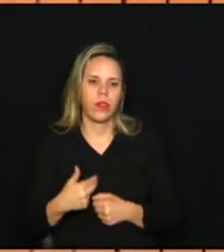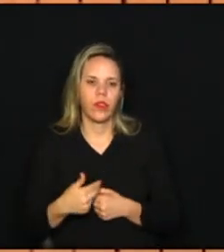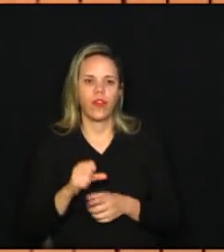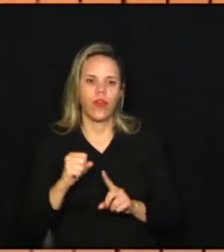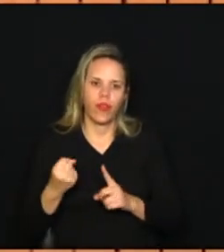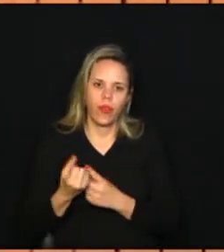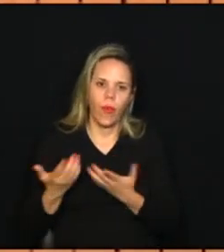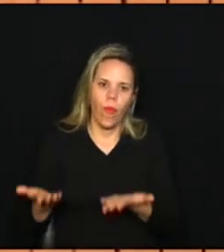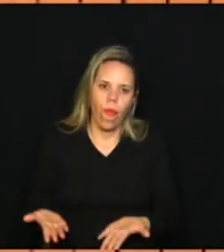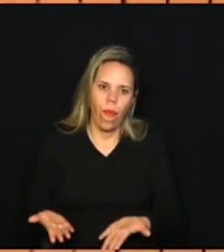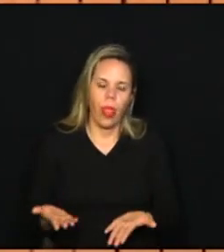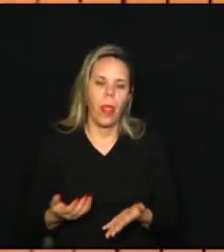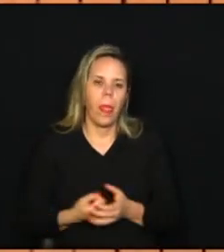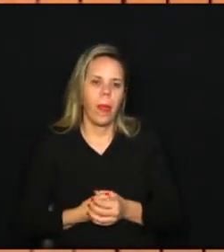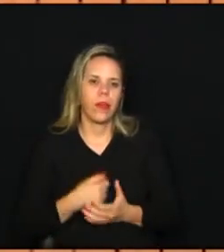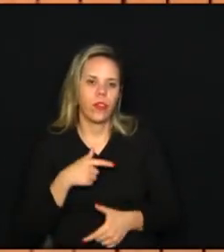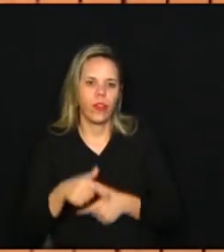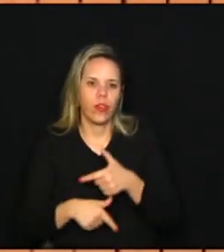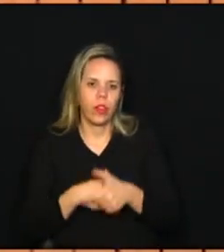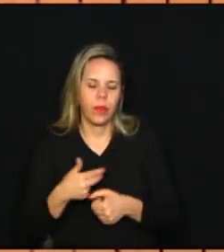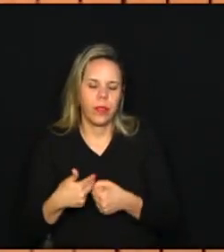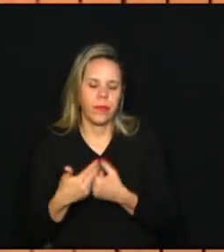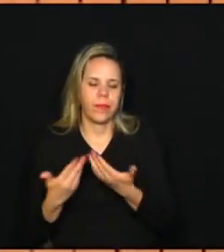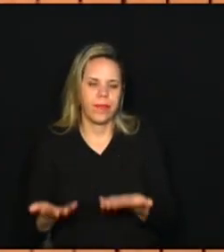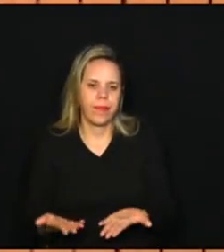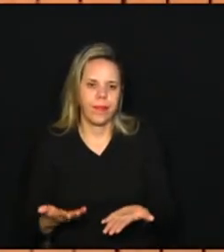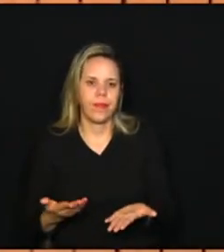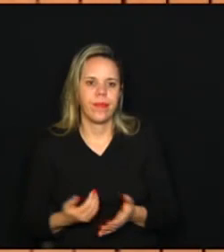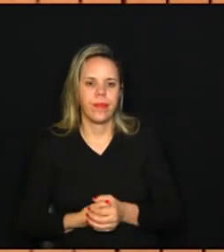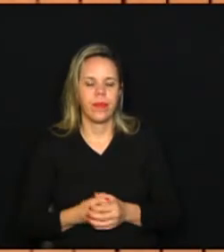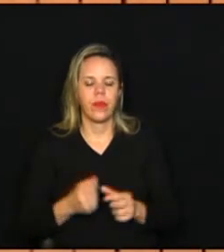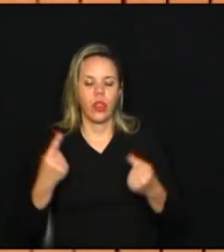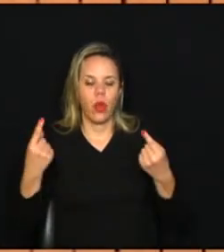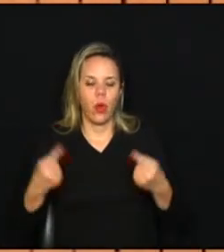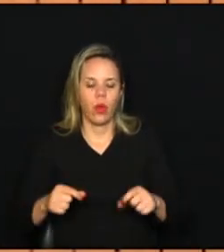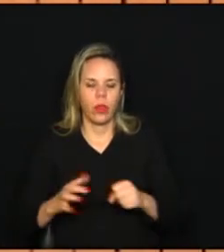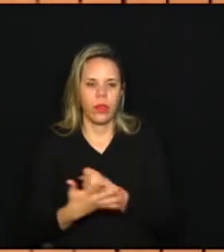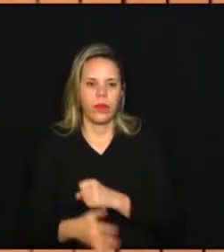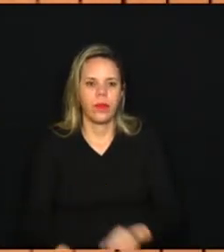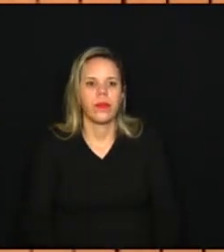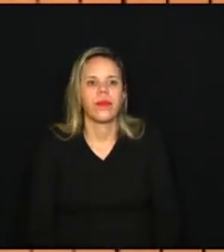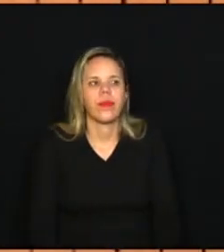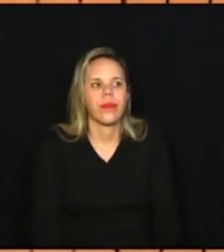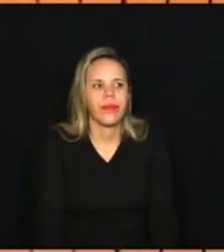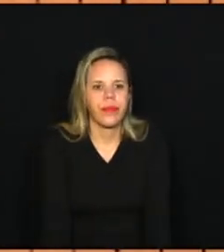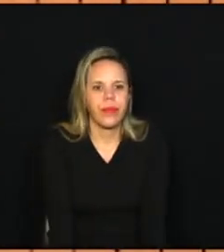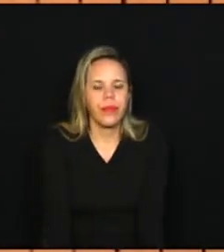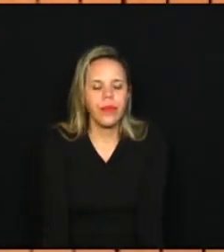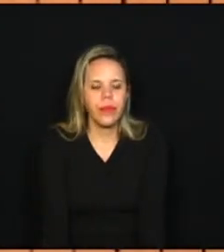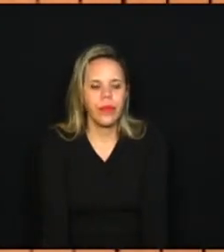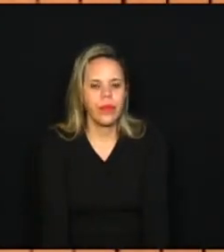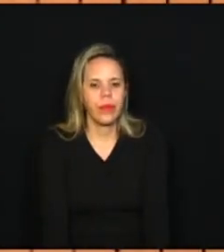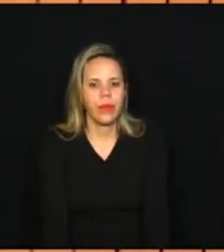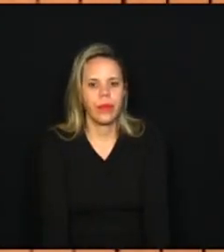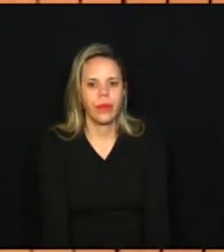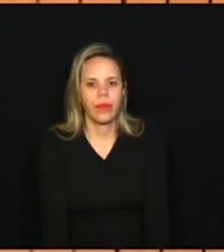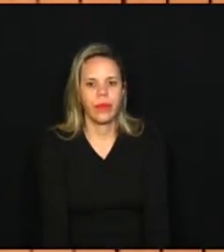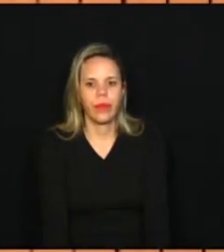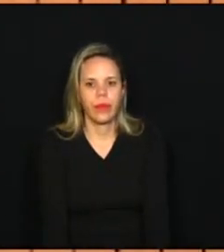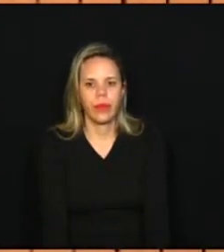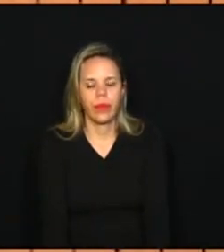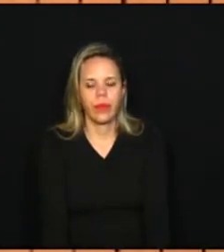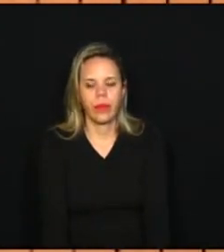Sociais da Força Tarefa da Unicamp contra a Covid-19. Doutor Paulo, por favor. Doutor